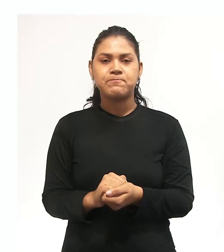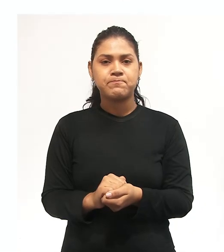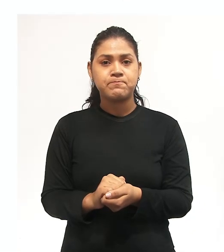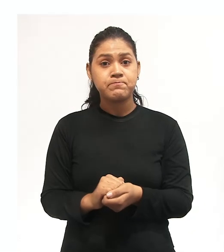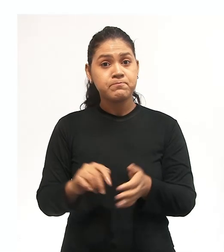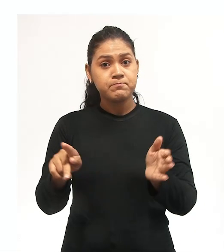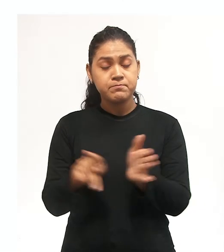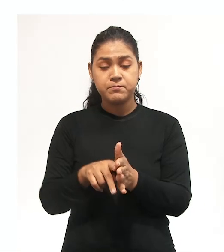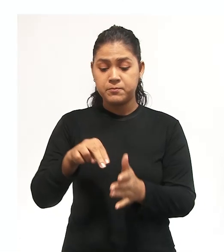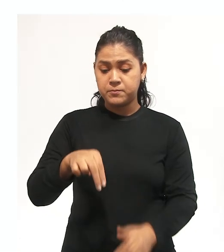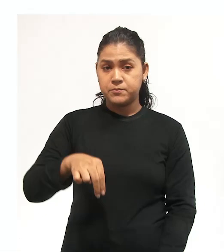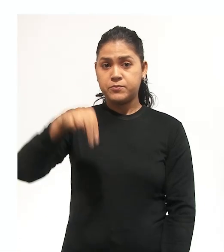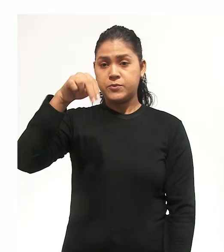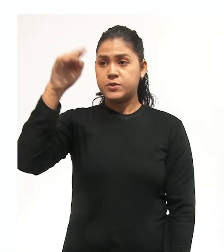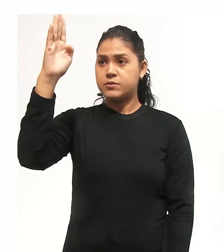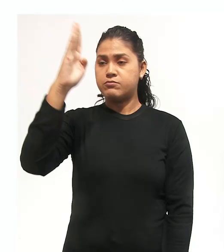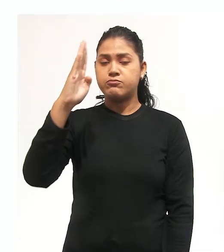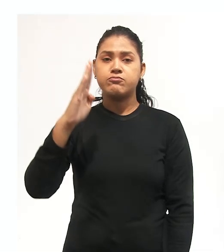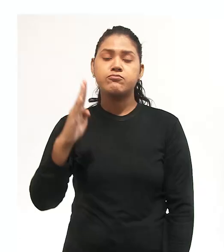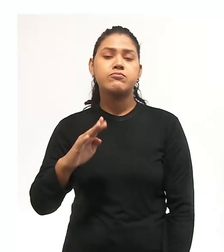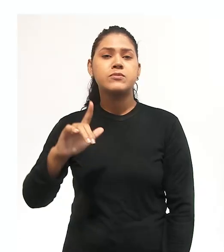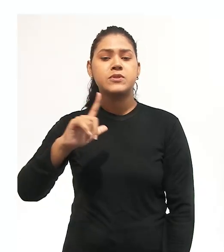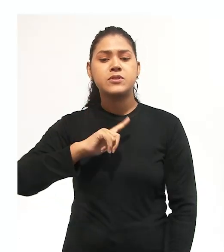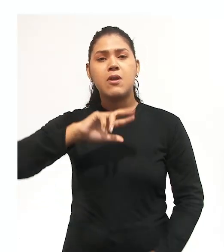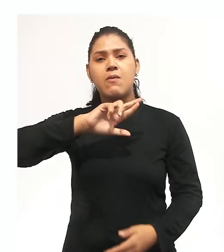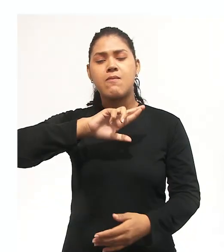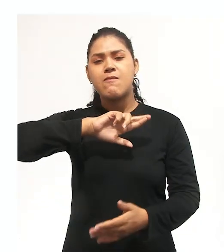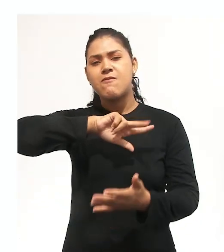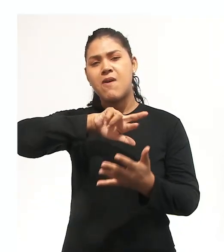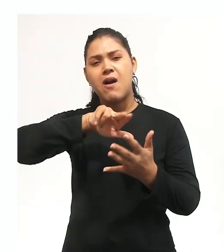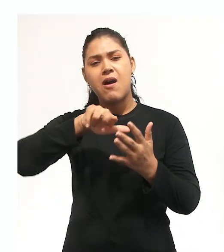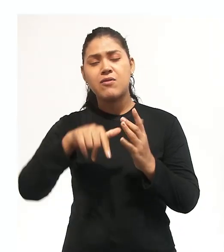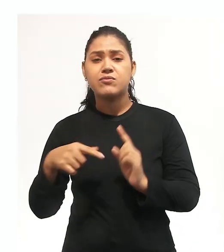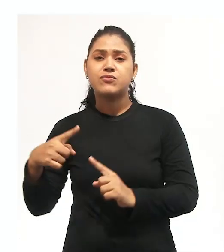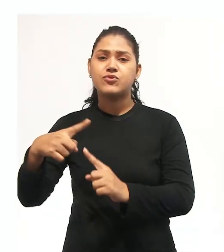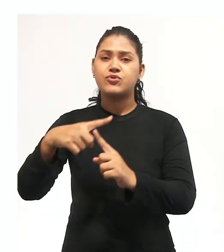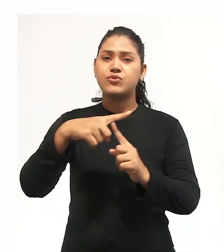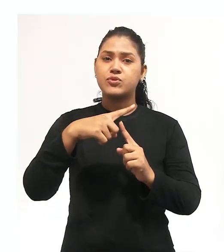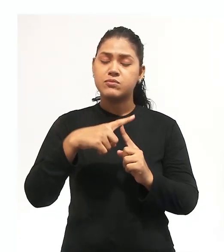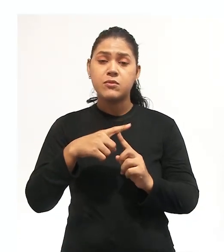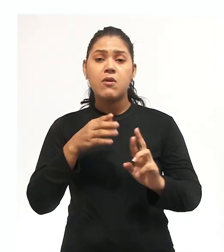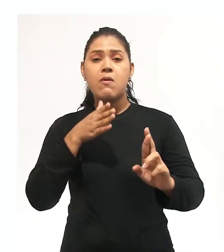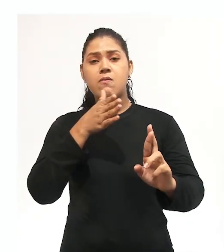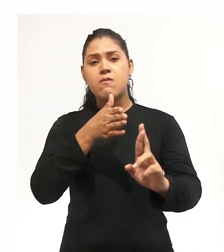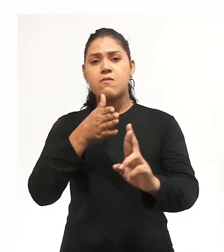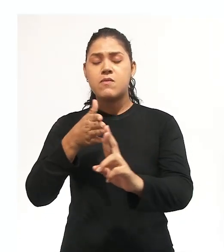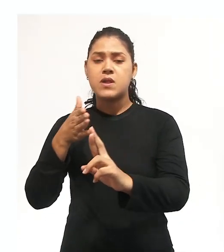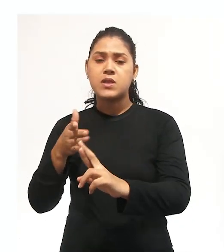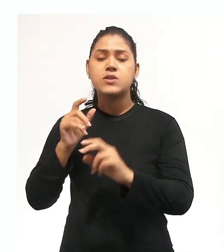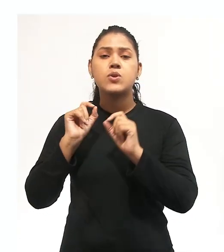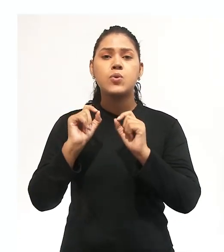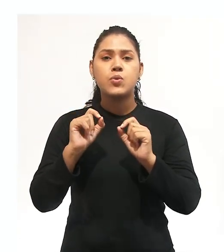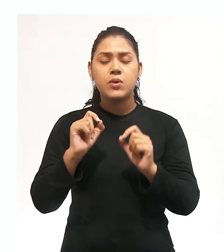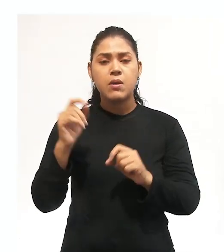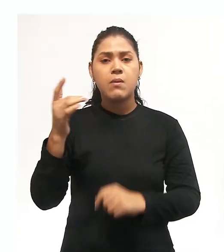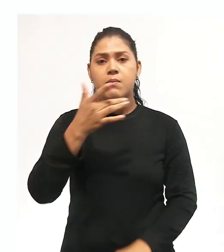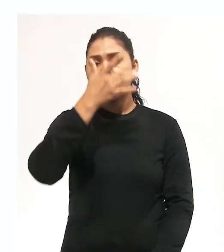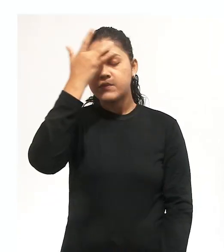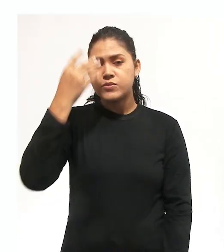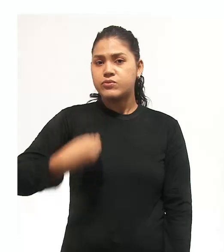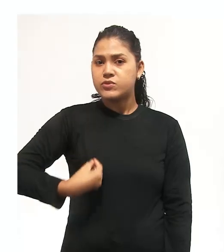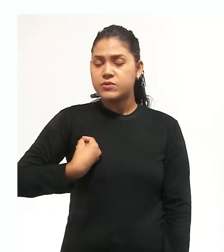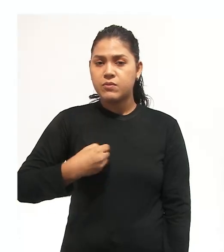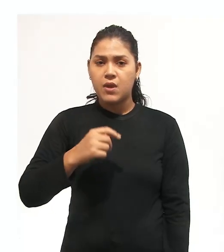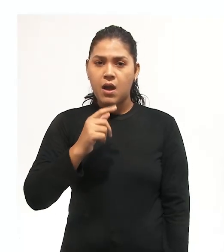Falando da região norte do Brasil, aqui nós temos muita referência das pessoas que moram próximas a beiras de